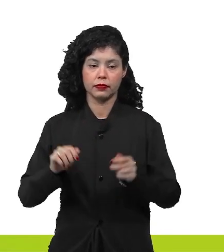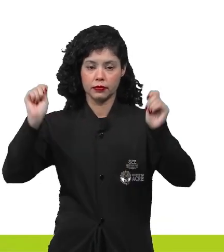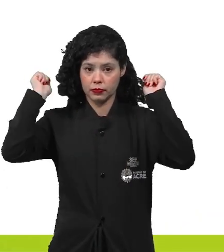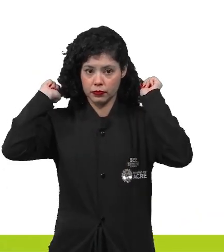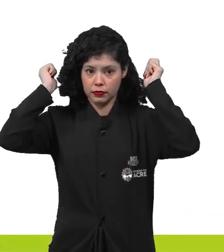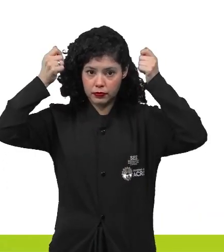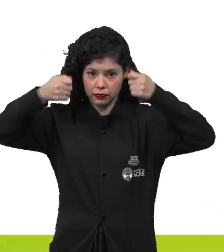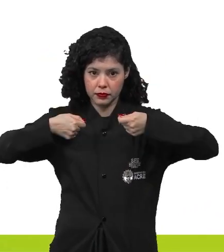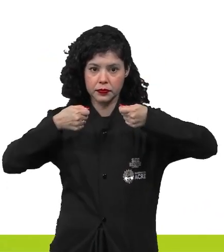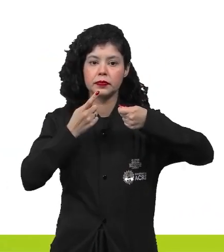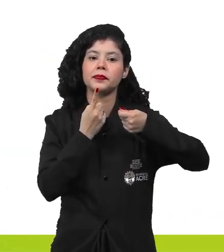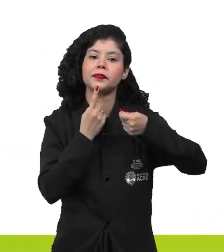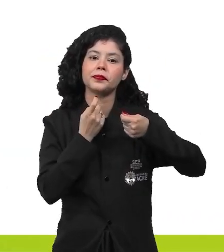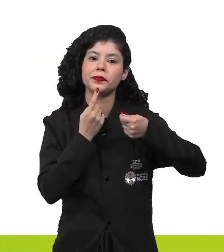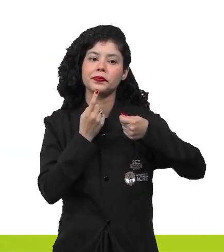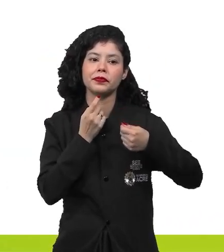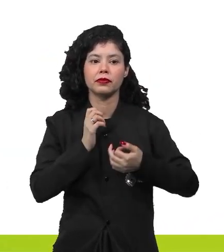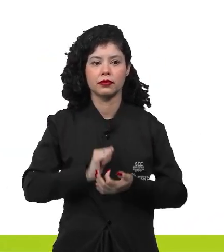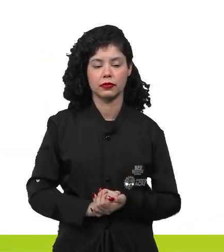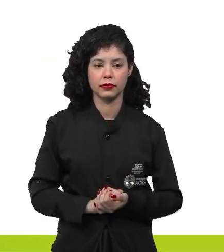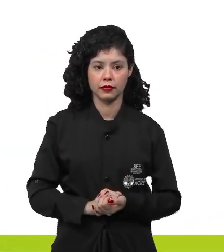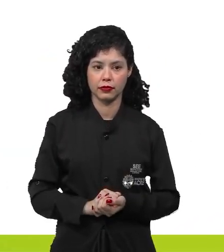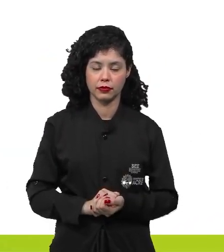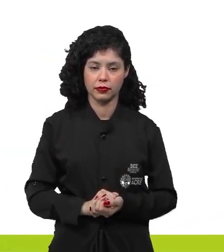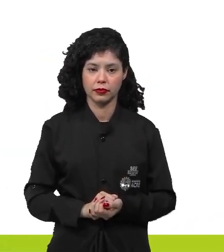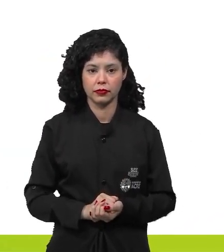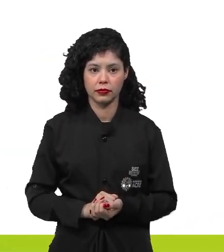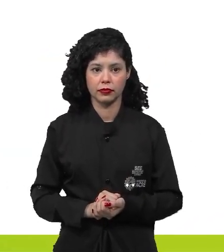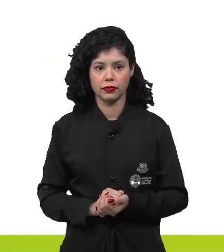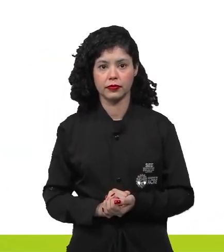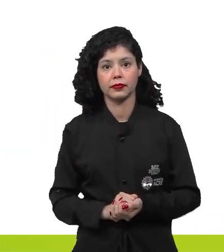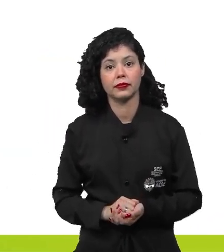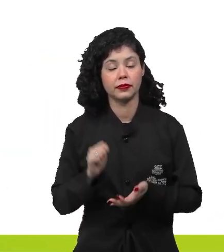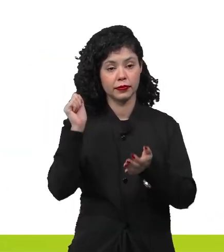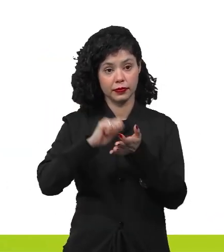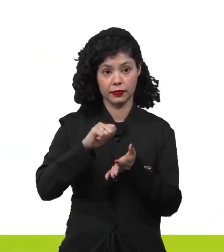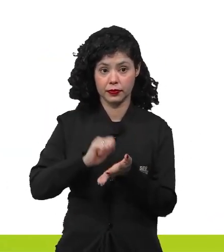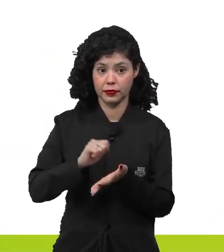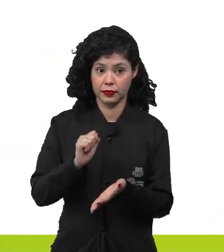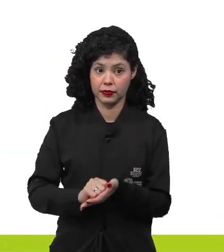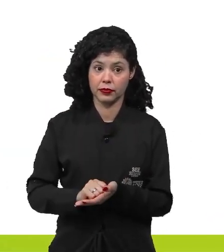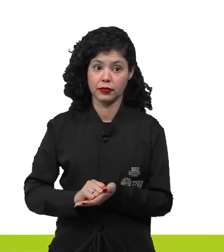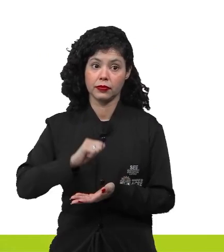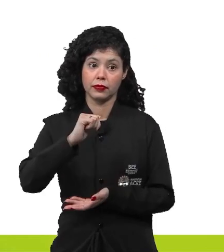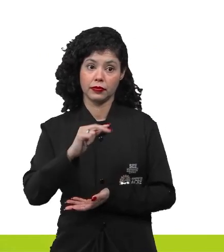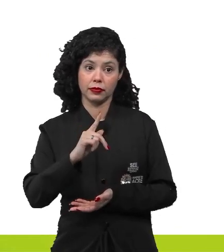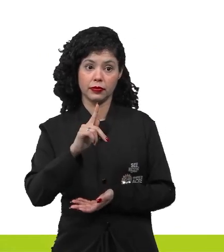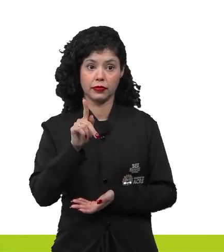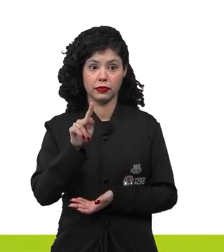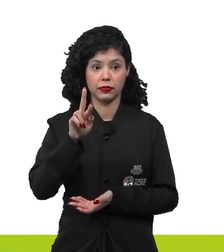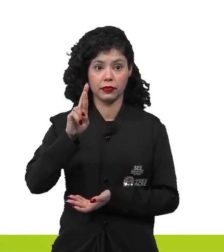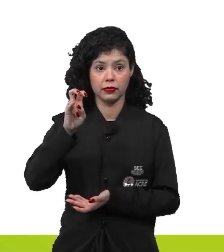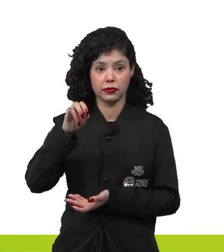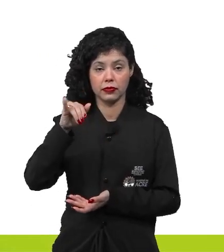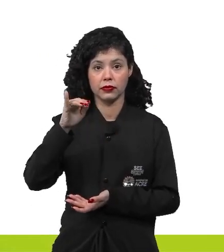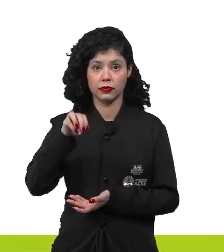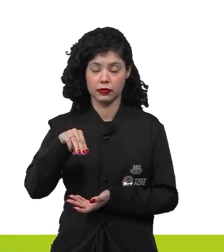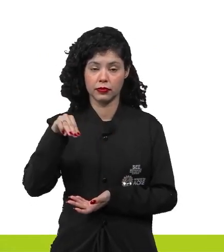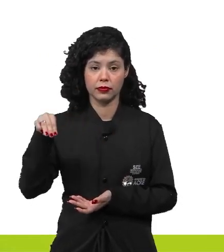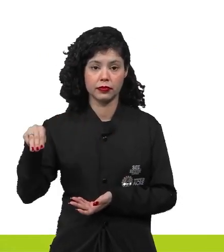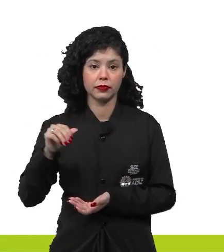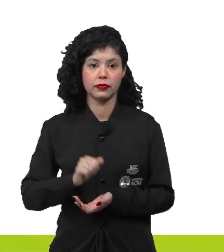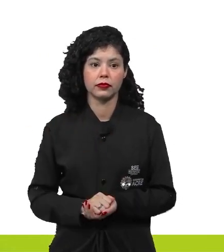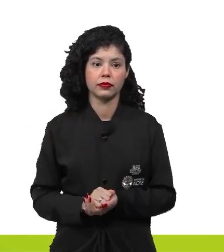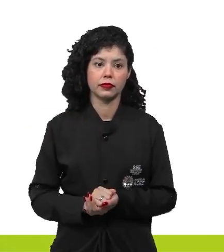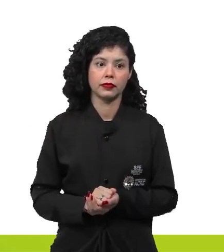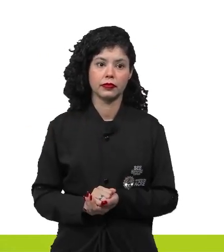Chapeuzinho Vermelho, Little Red Riding Hood, que foi escrita pelos irmãos Grimm. Você pode observar que nós temos uma